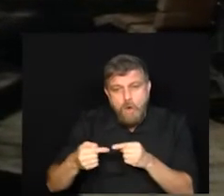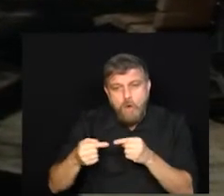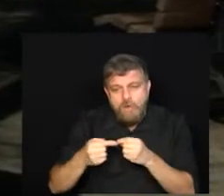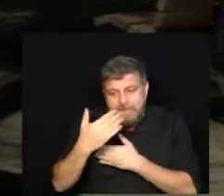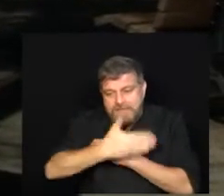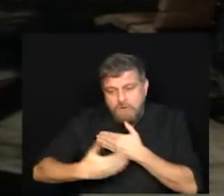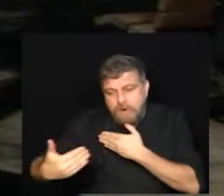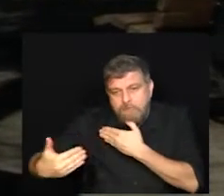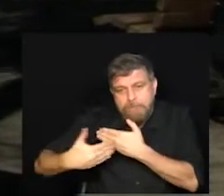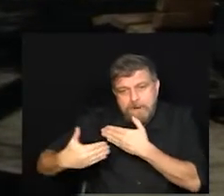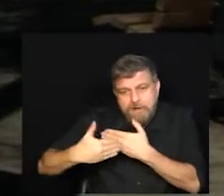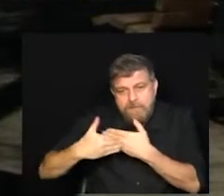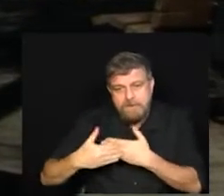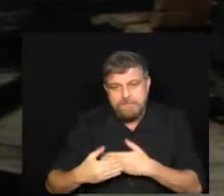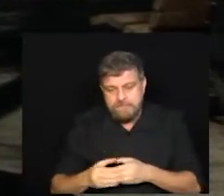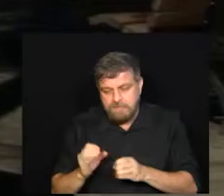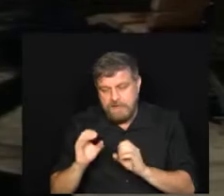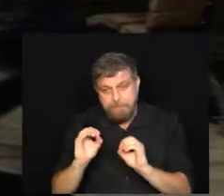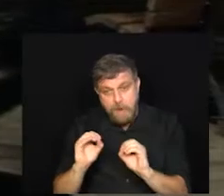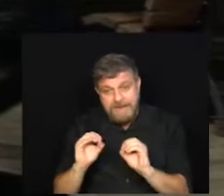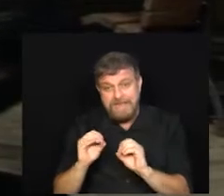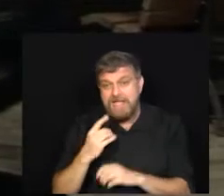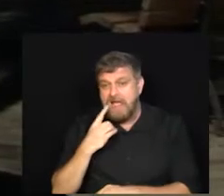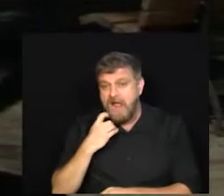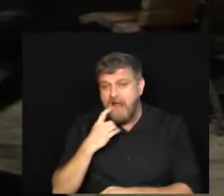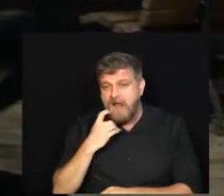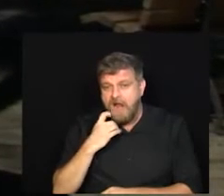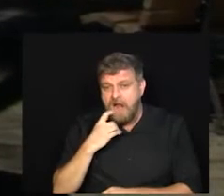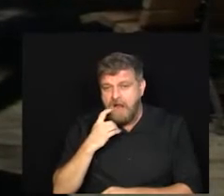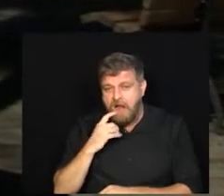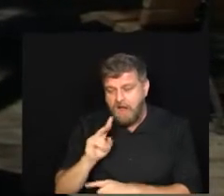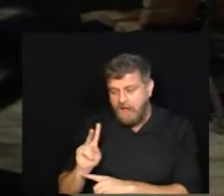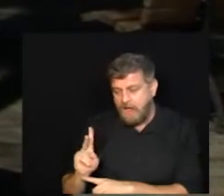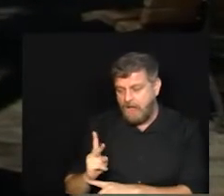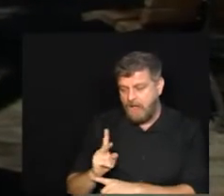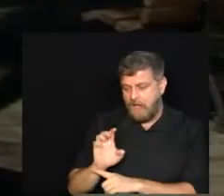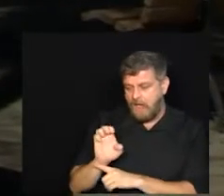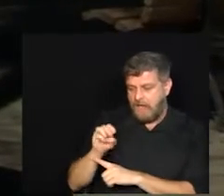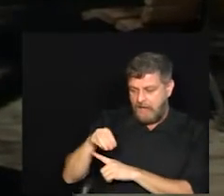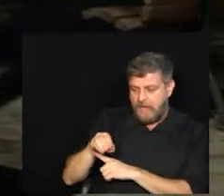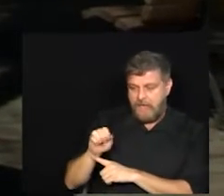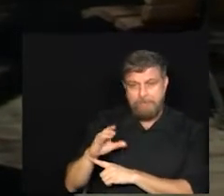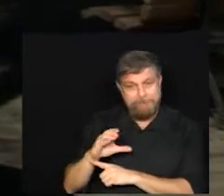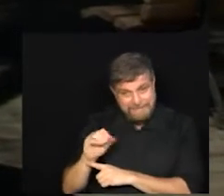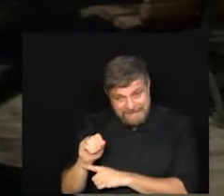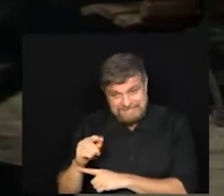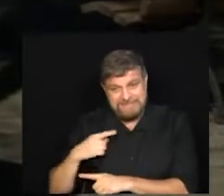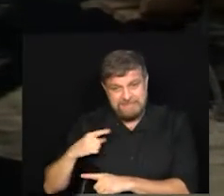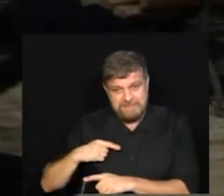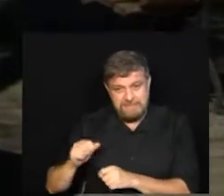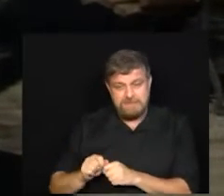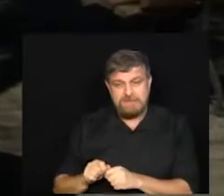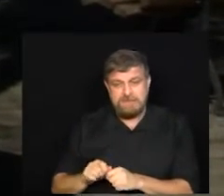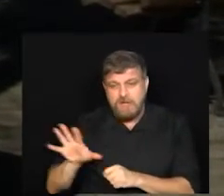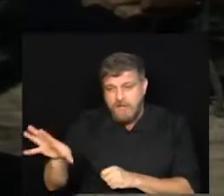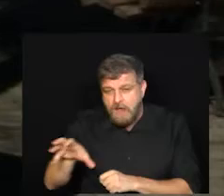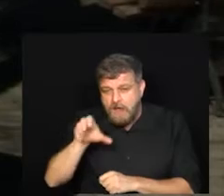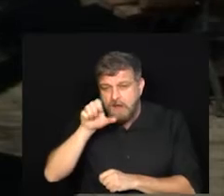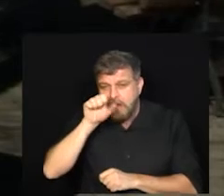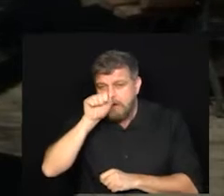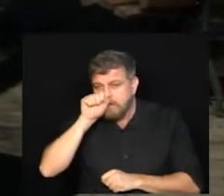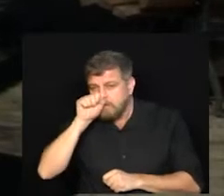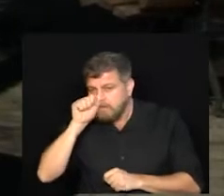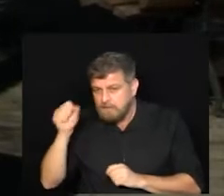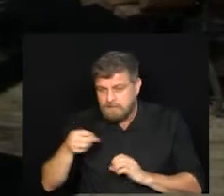corpo, os glóbulos vermelhos, que leva, que está relacionado à hemoglobina e leva o oxigênio para a célula, e